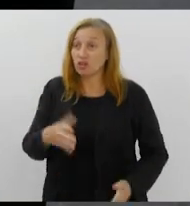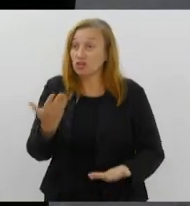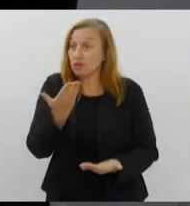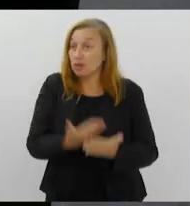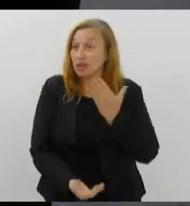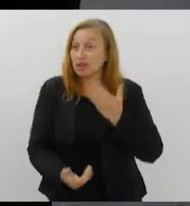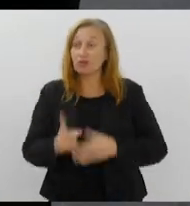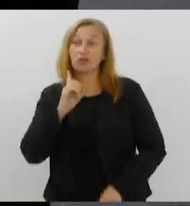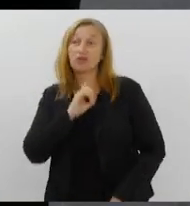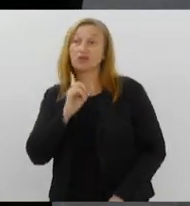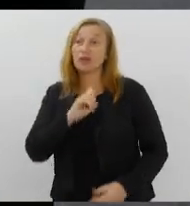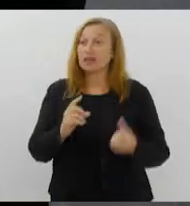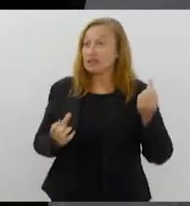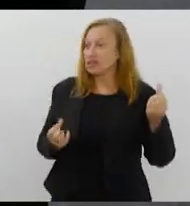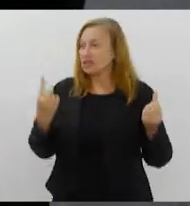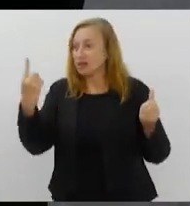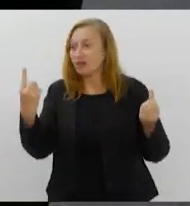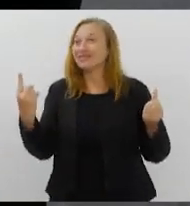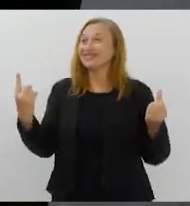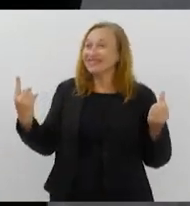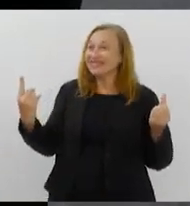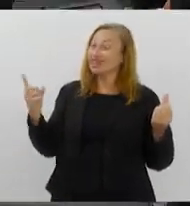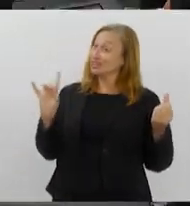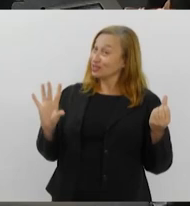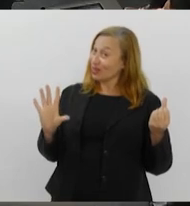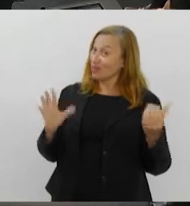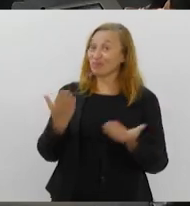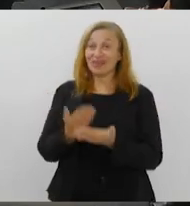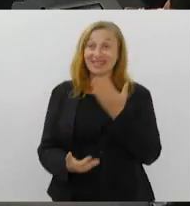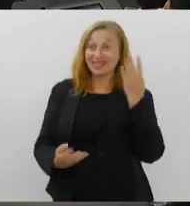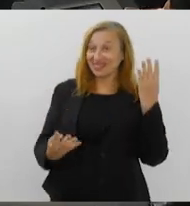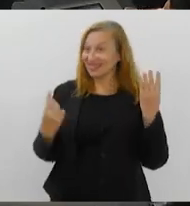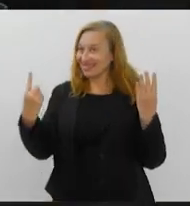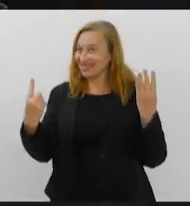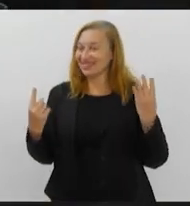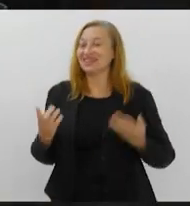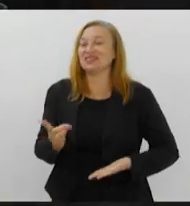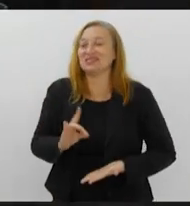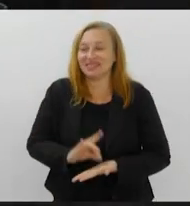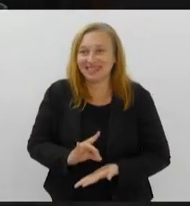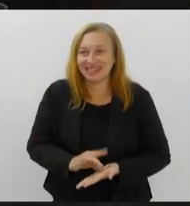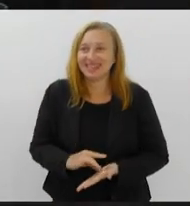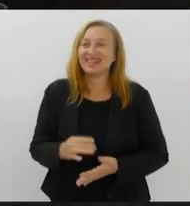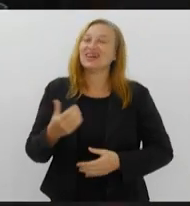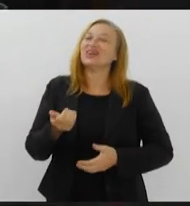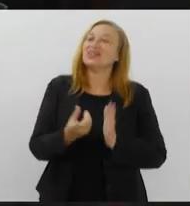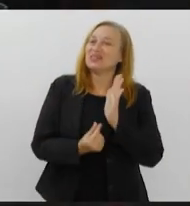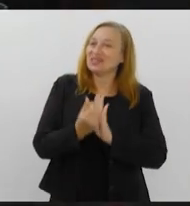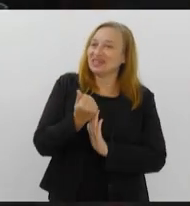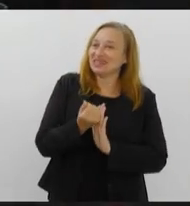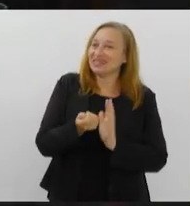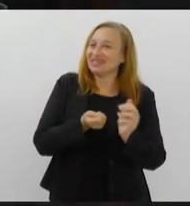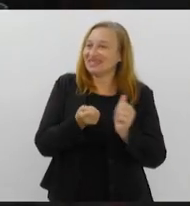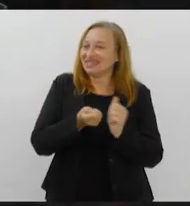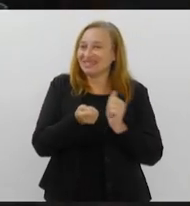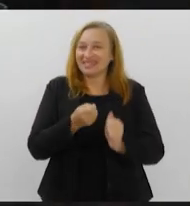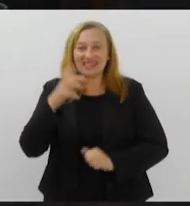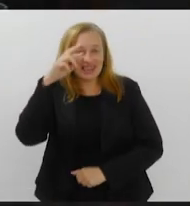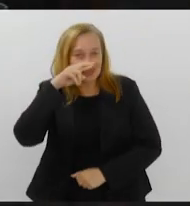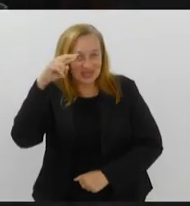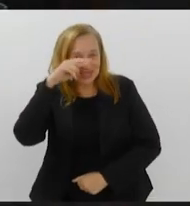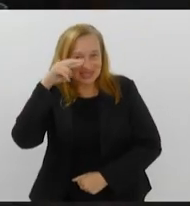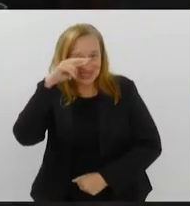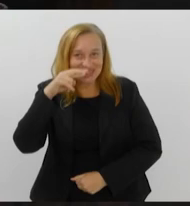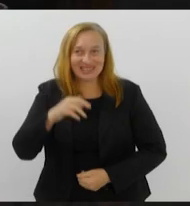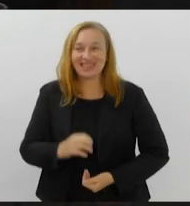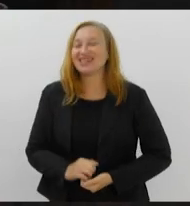6-1, né? É verdade. Só perdi de 4-1. É verdade. Pela Comissão de Orçamento, Finanças, Fiscalização